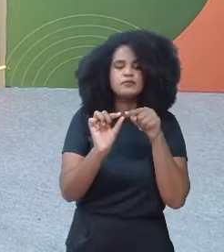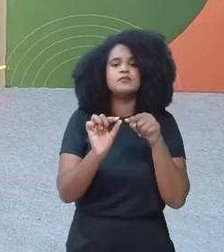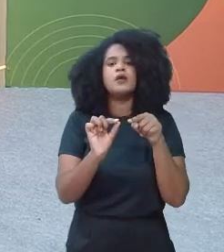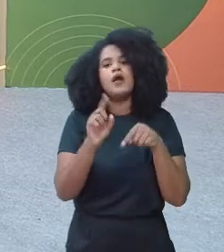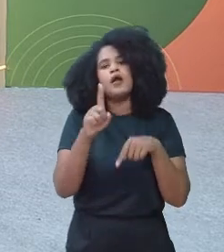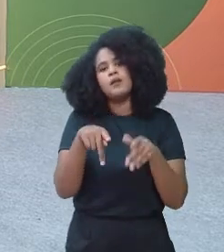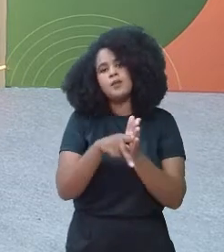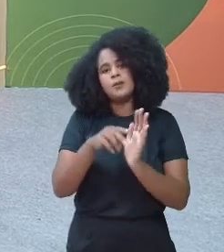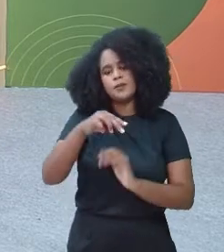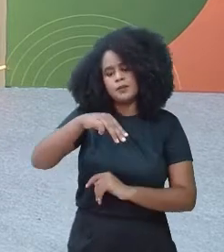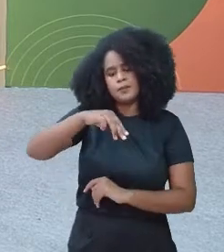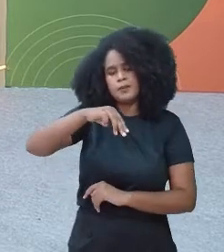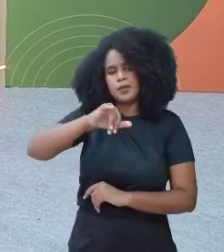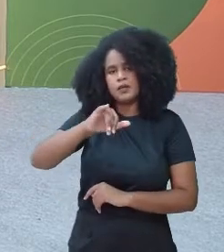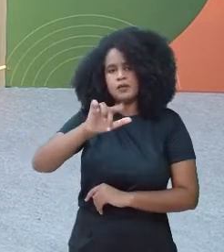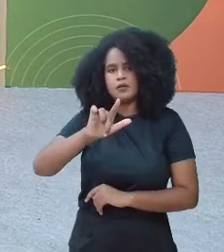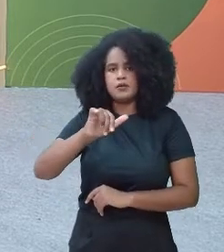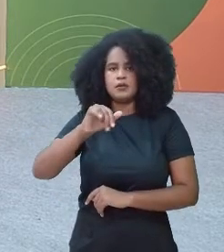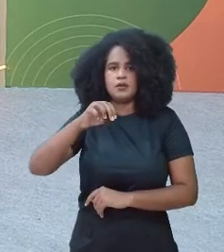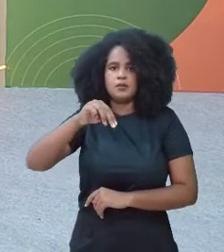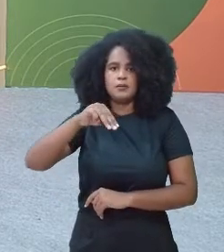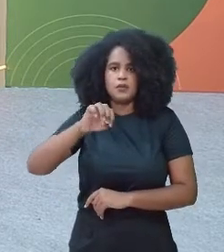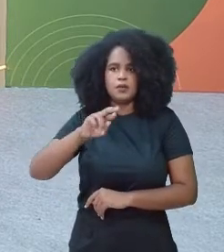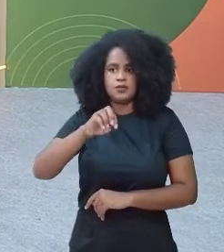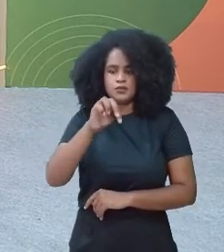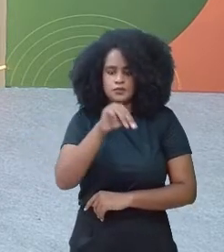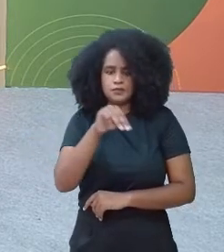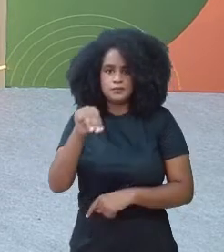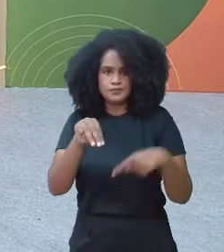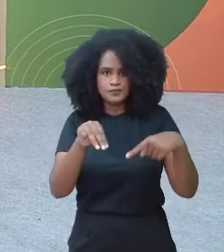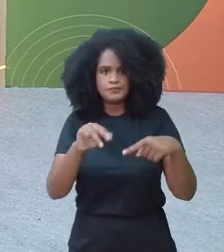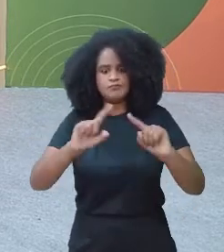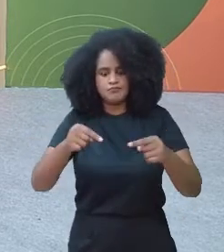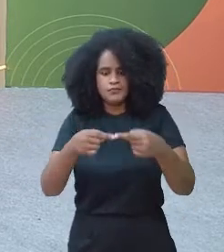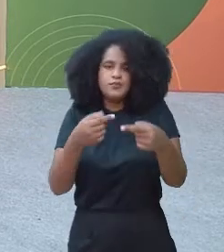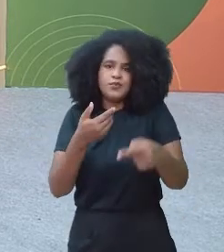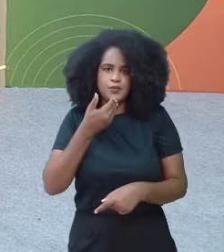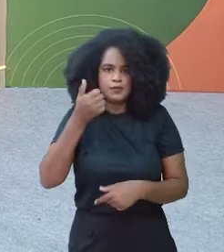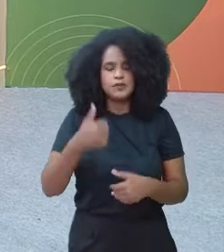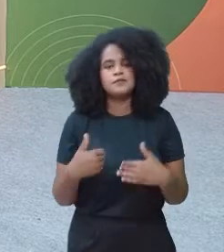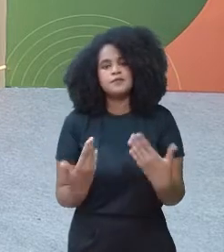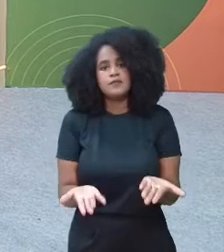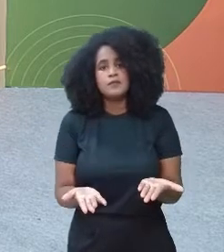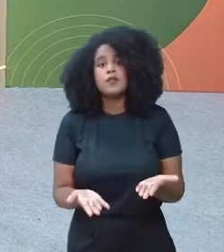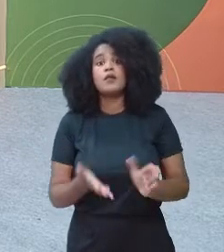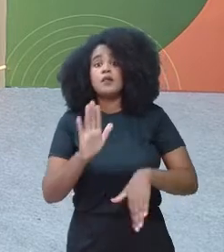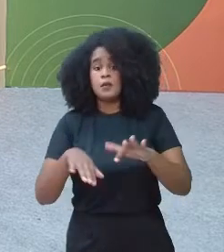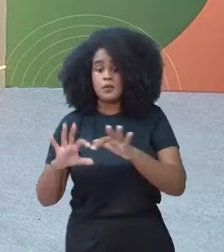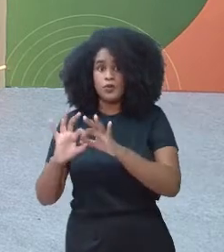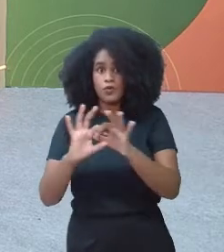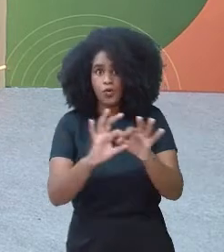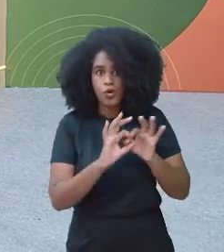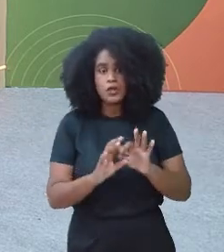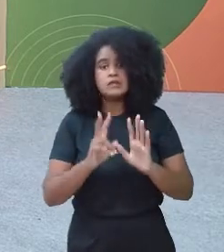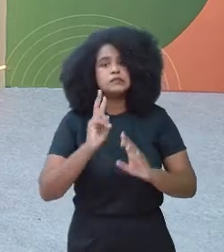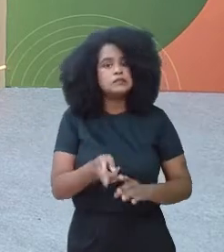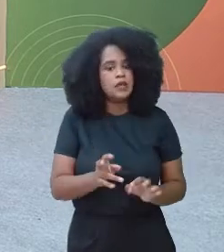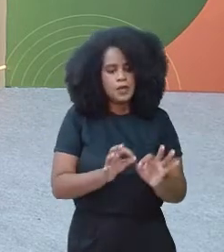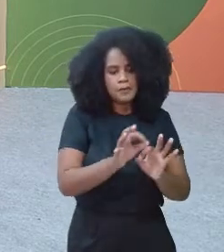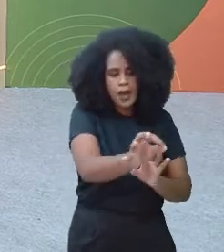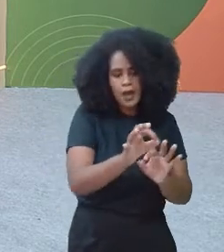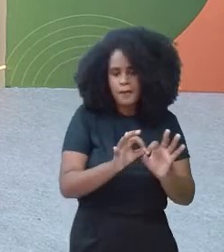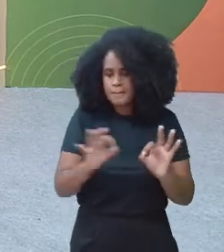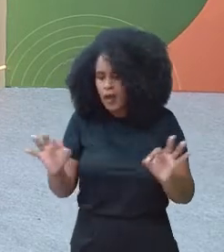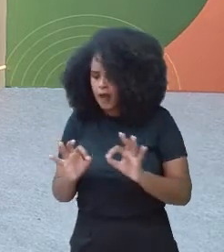é milímetros, tá certo? Então a gente começa a perceber que dependendo do contexto, eu estou fazendo o mesmo processo, que é medir